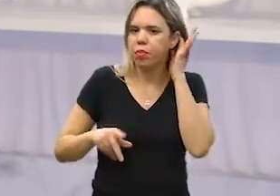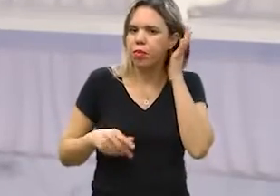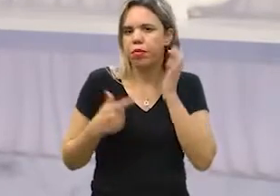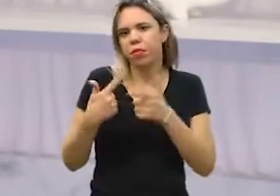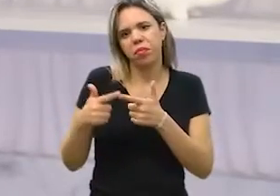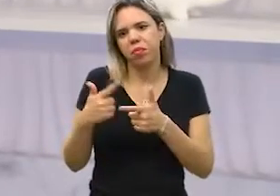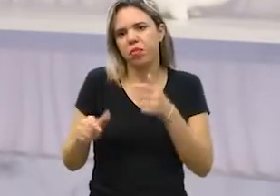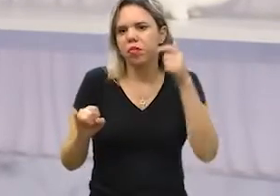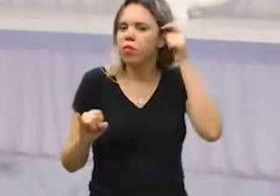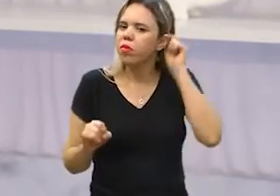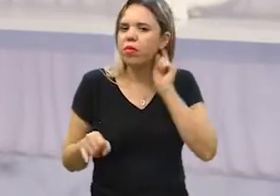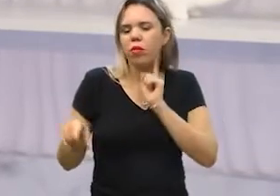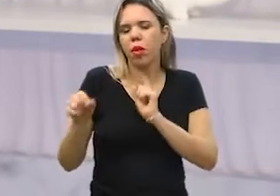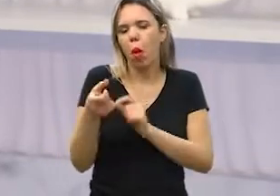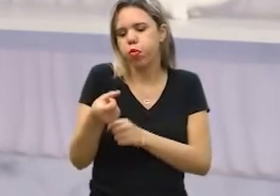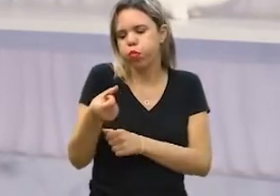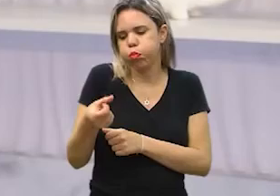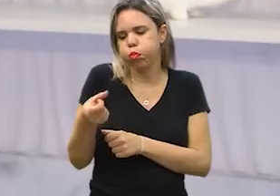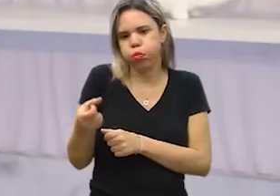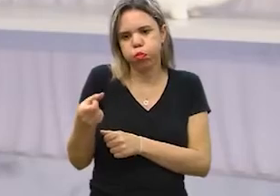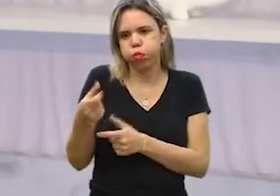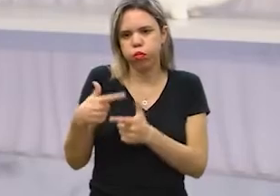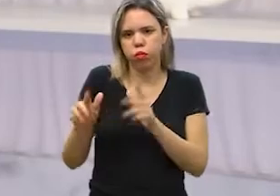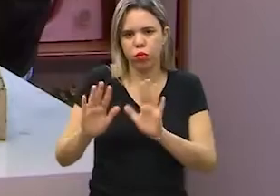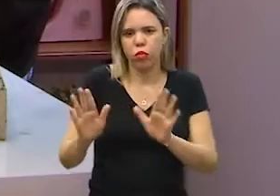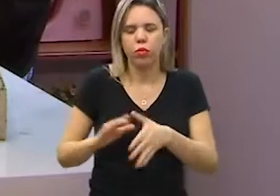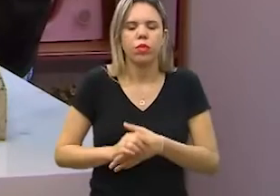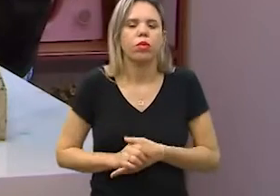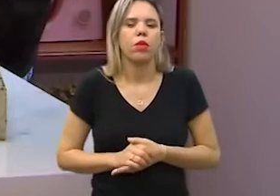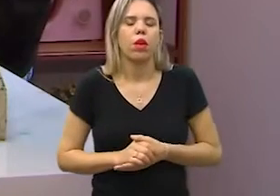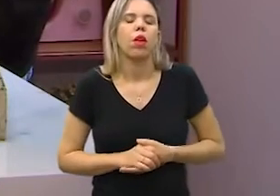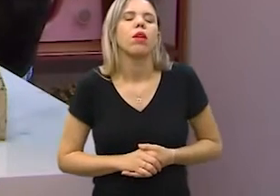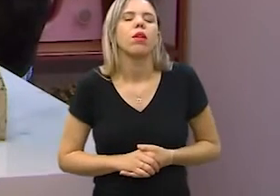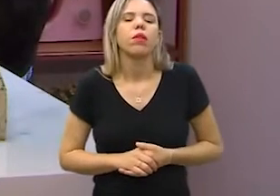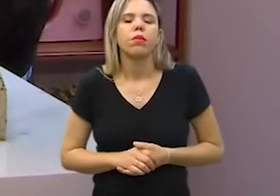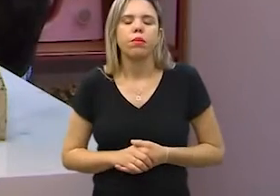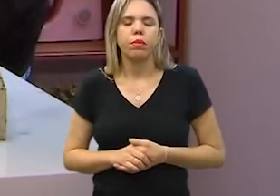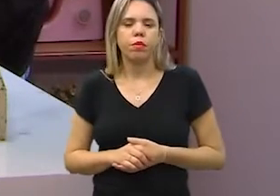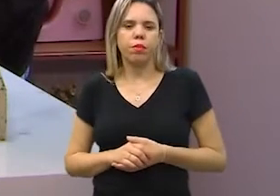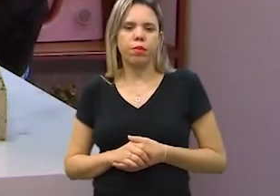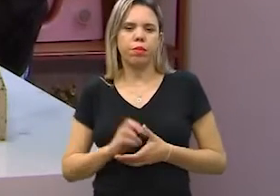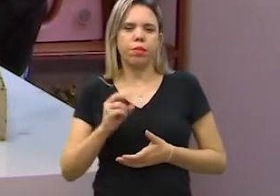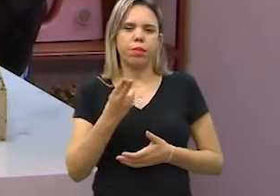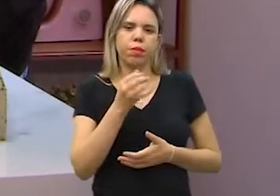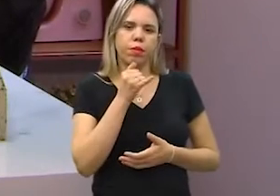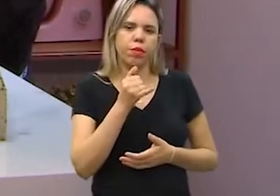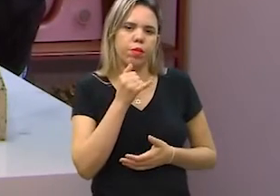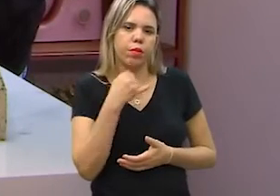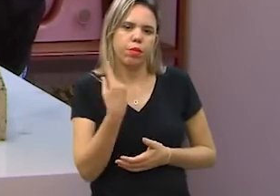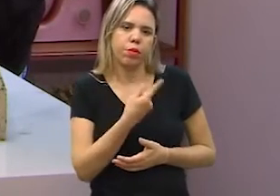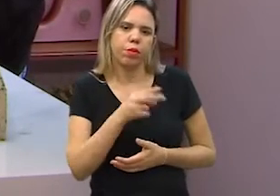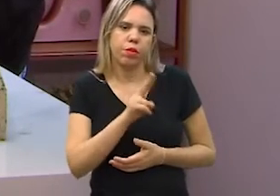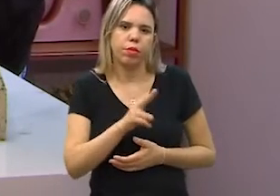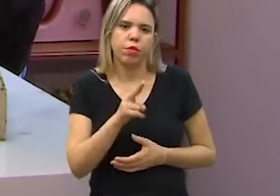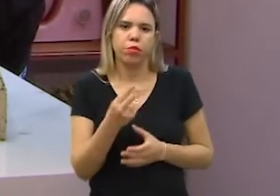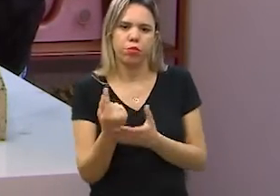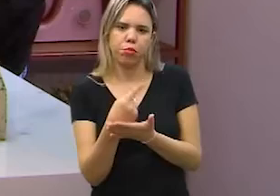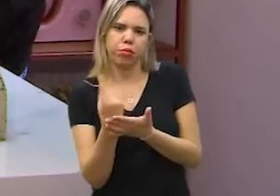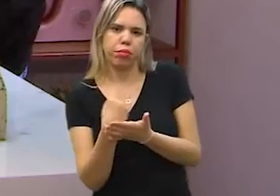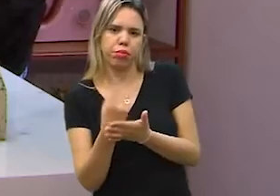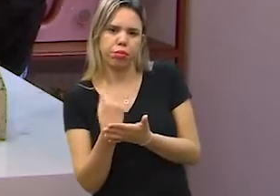tem problema também de ficar aquelas bolinhas da ricota, tá? Não tem problema. Ou seria o caso também da gente usar um